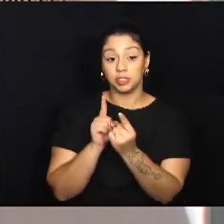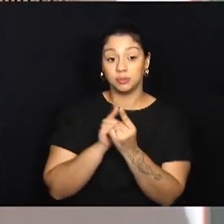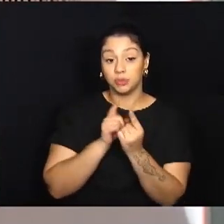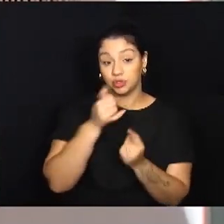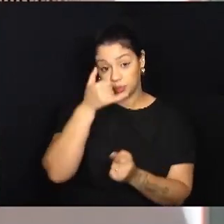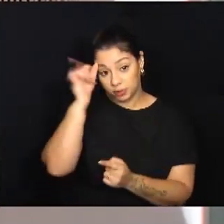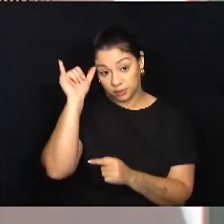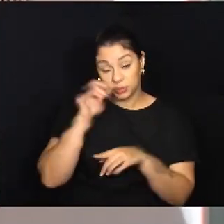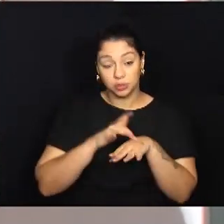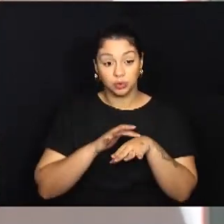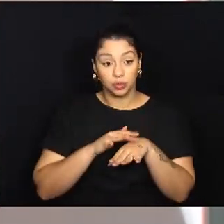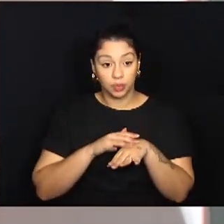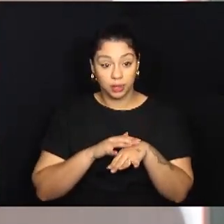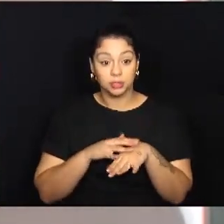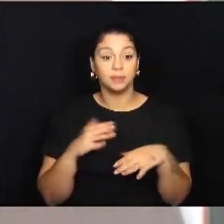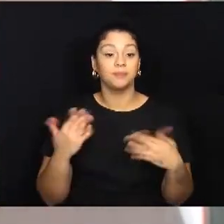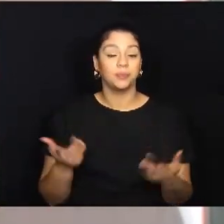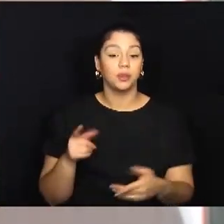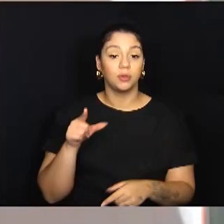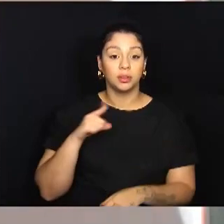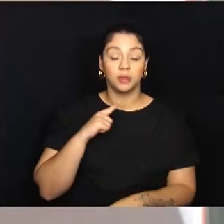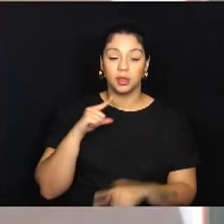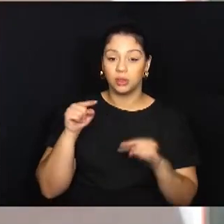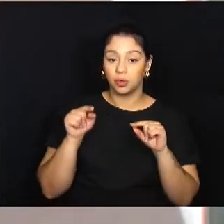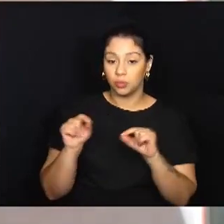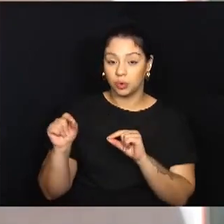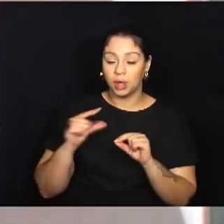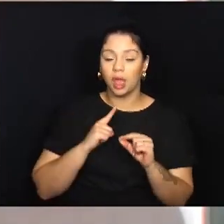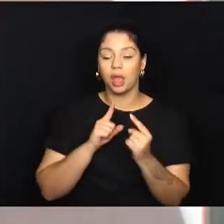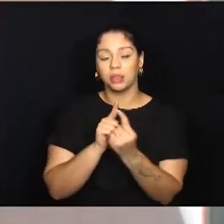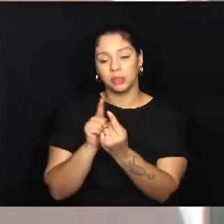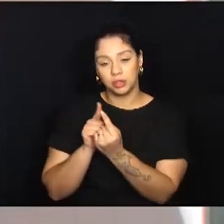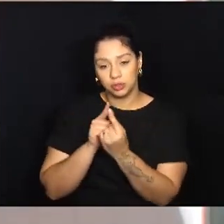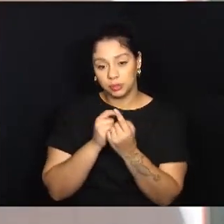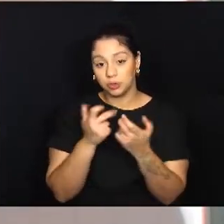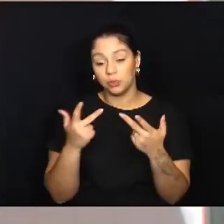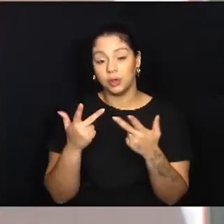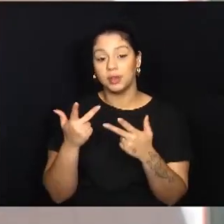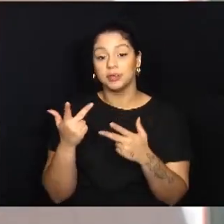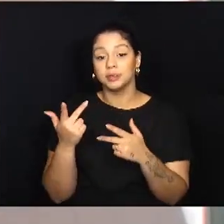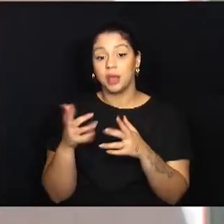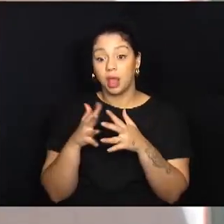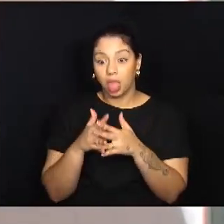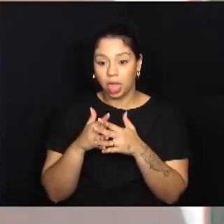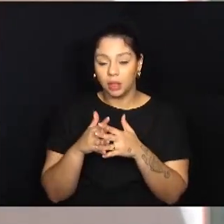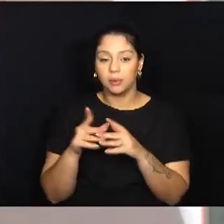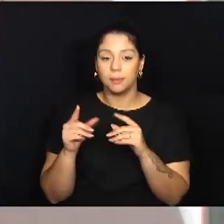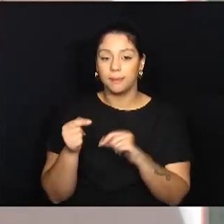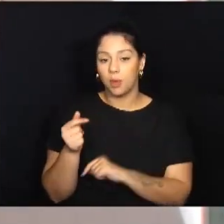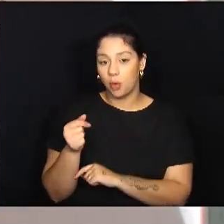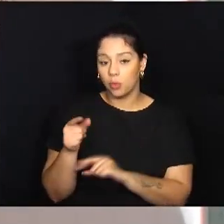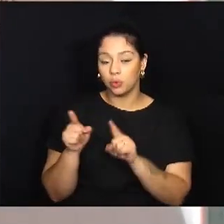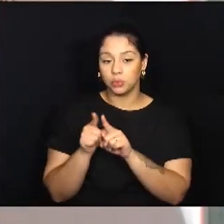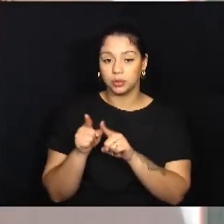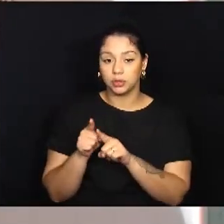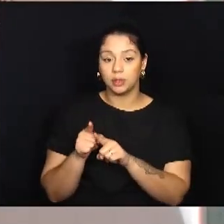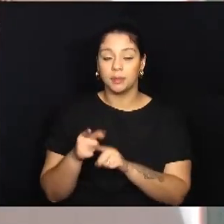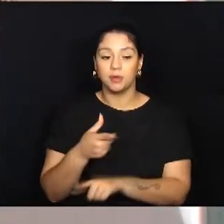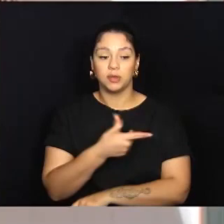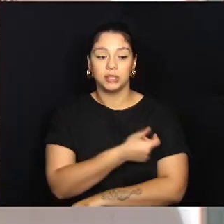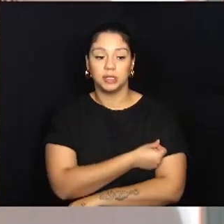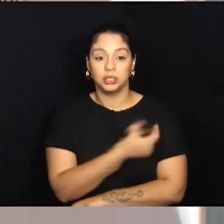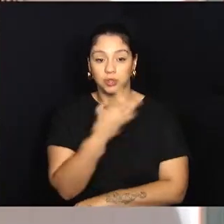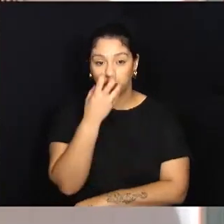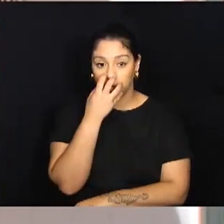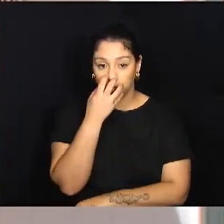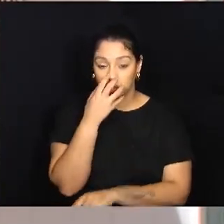das doenças. Então, aqui são realizadas as consultas de baixa complexidade, vacinação para os cães e também todos os